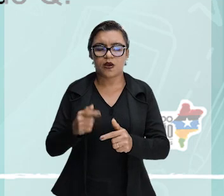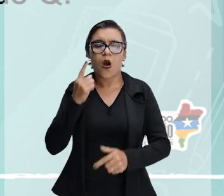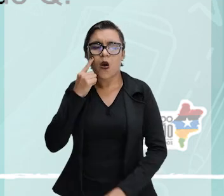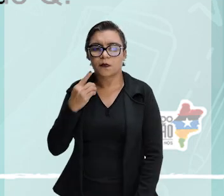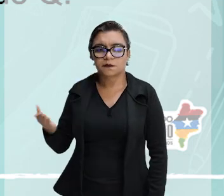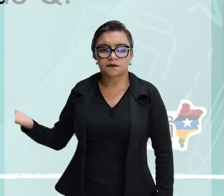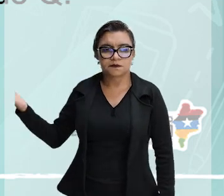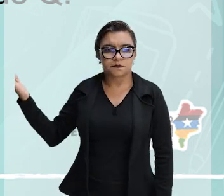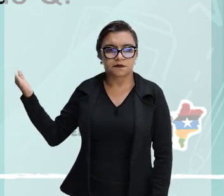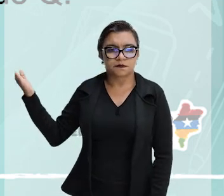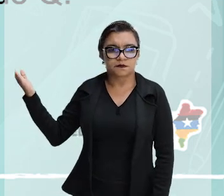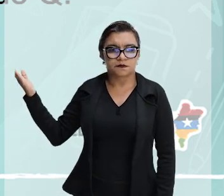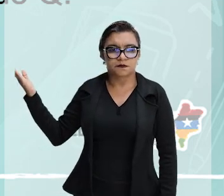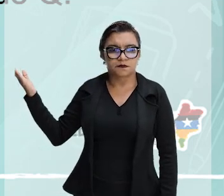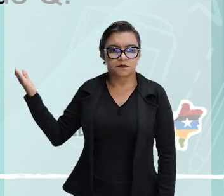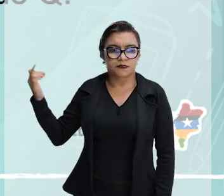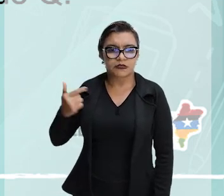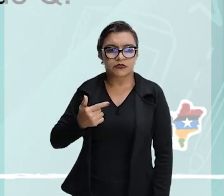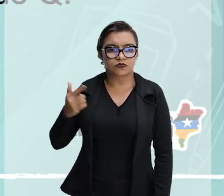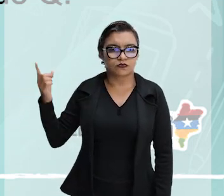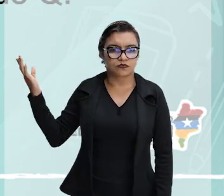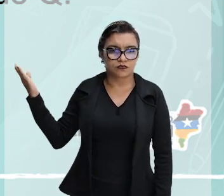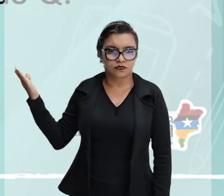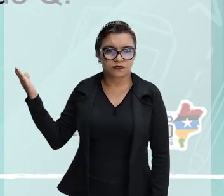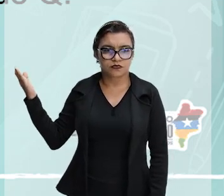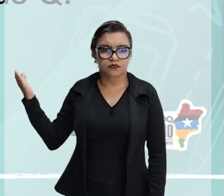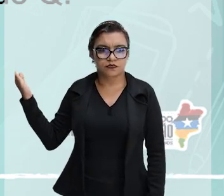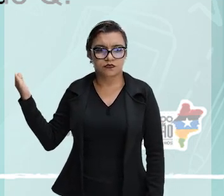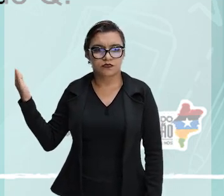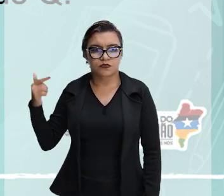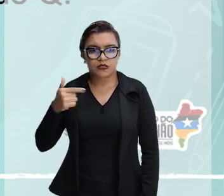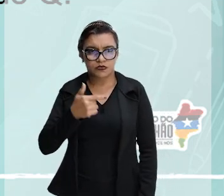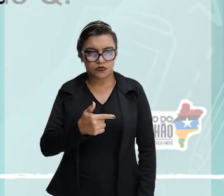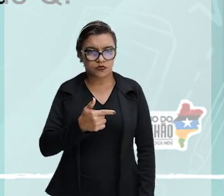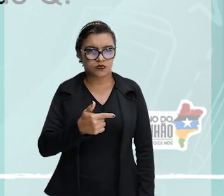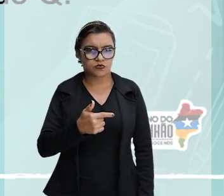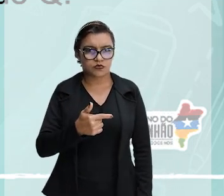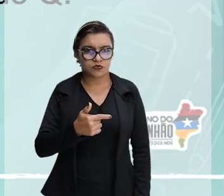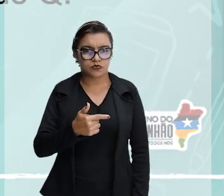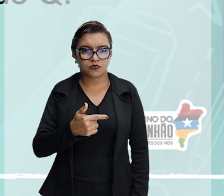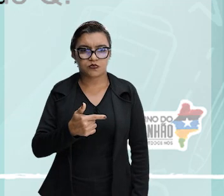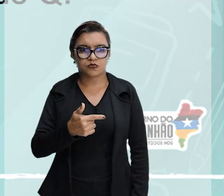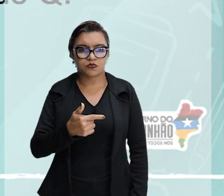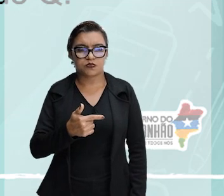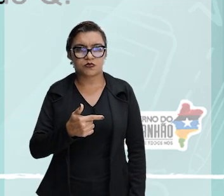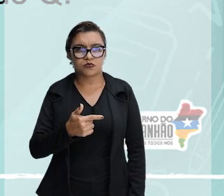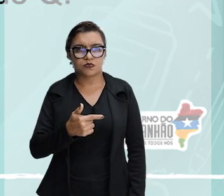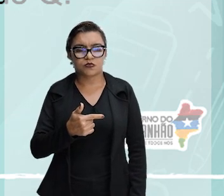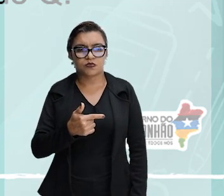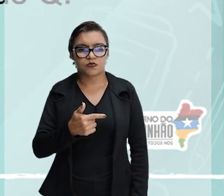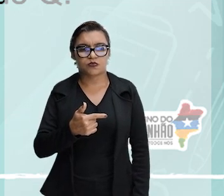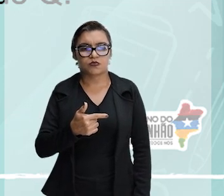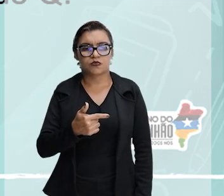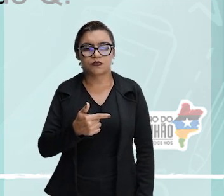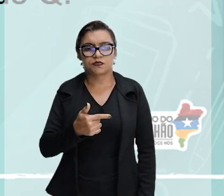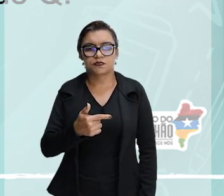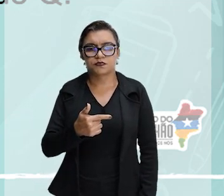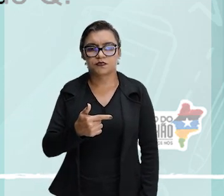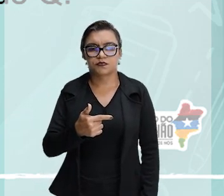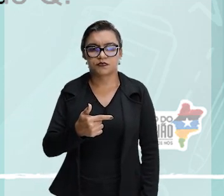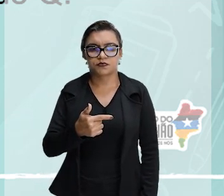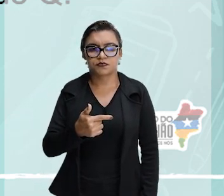Toca-se, na segunda passagem, toca-se C em A, com B mantido a distância, e em seguida separa-se